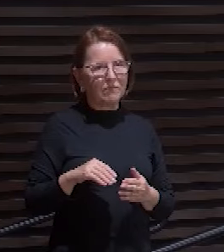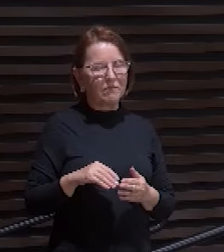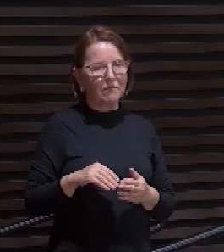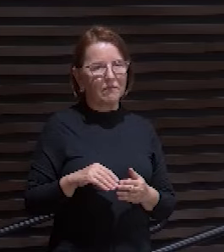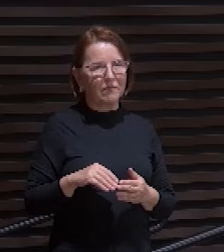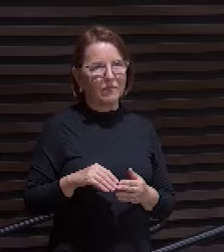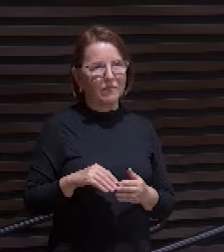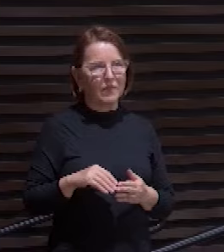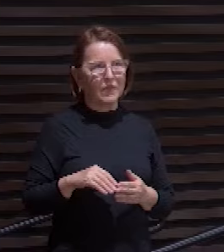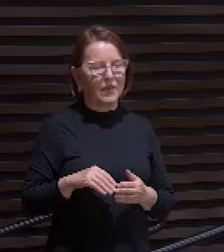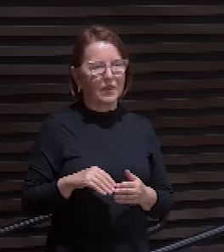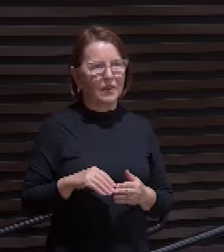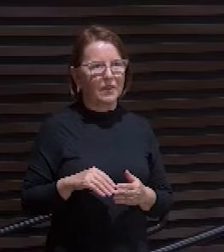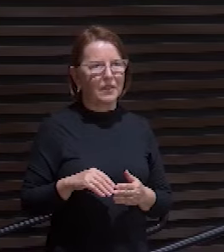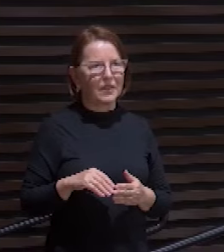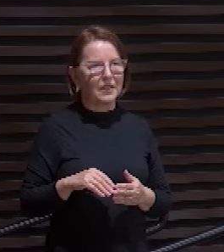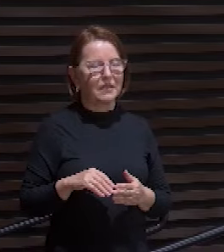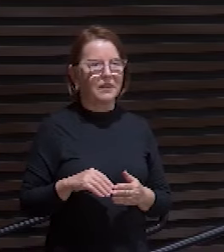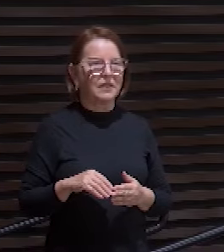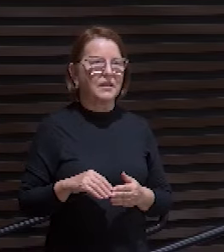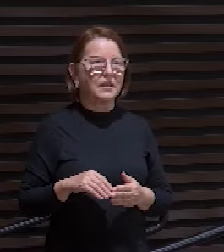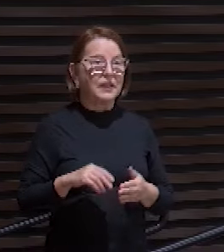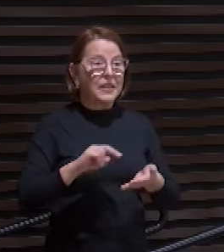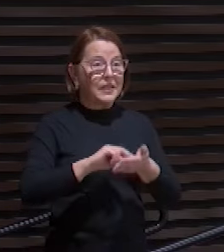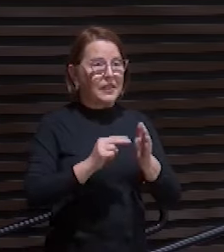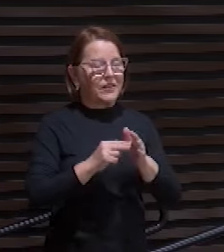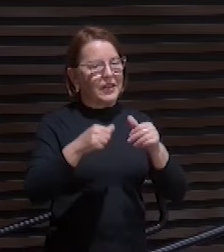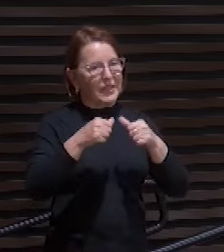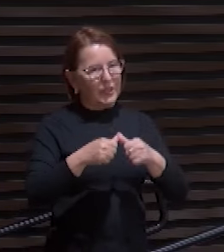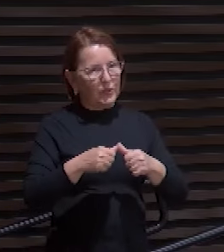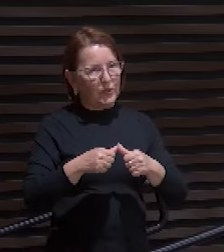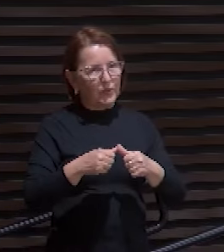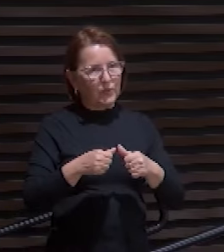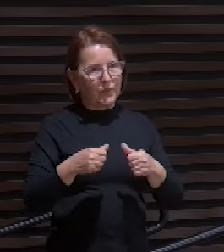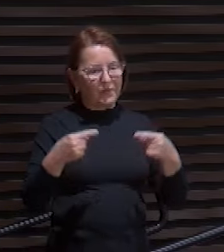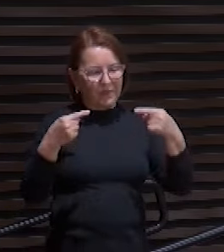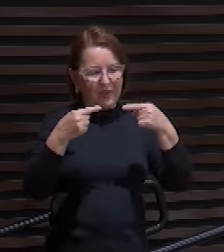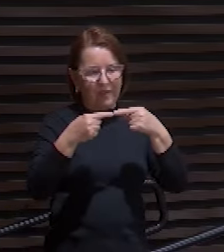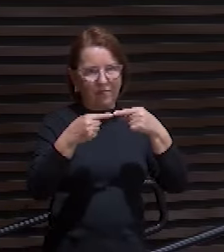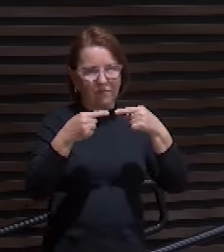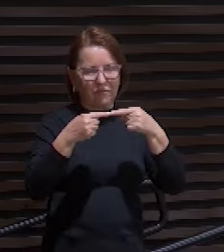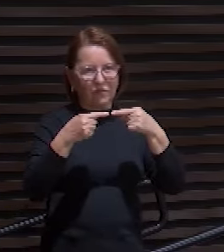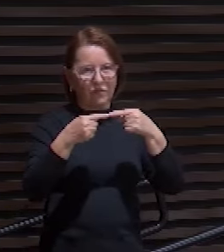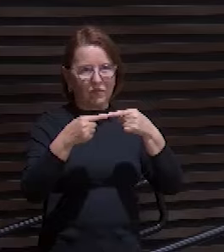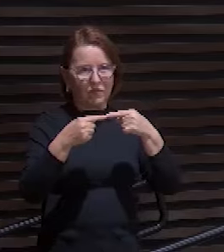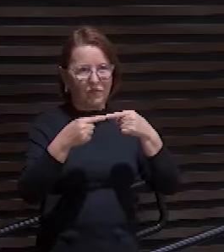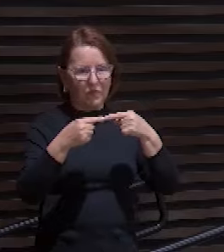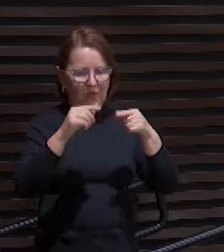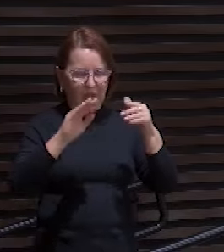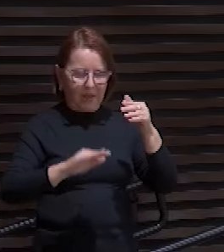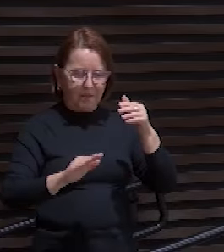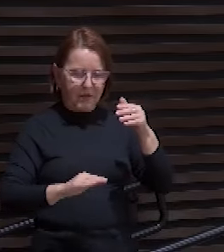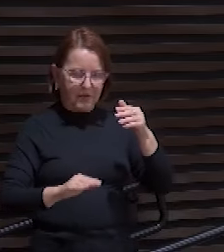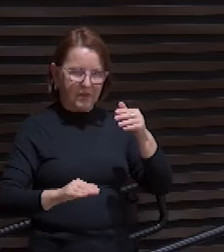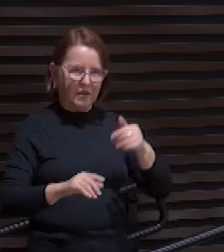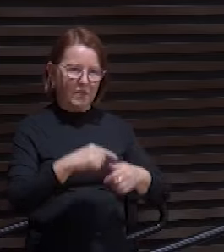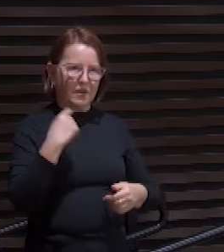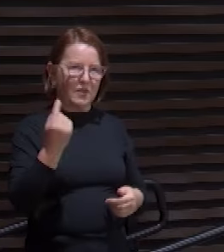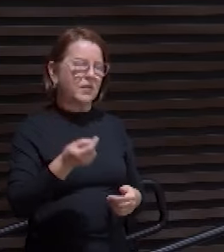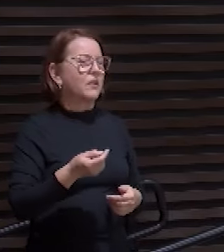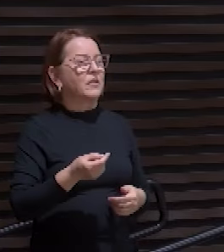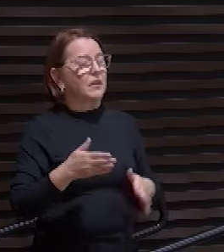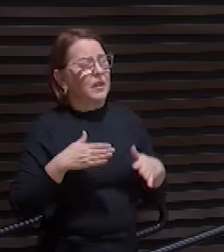topologia. E ela é exatamente isso, ela está associada ao rebaixamento do nosso humor,